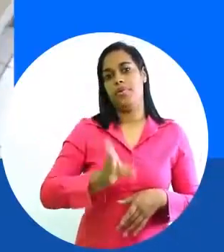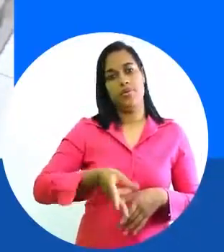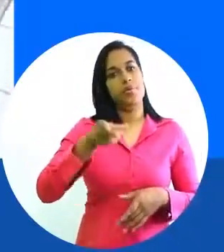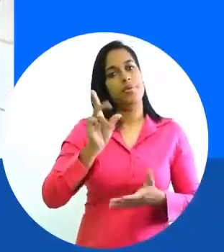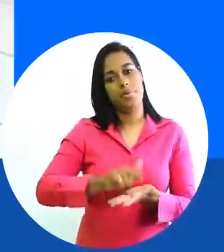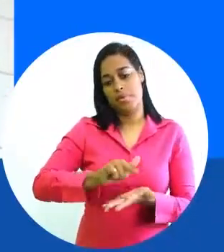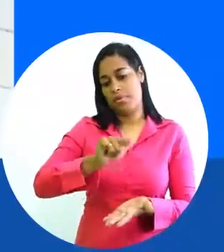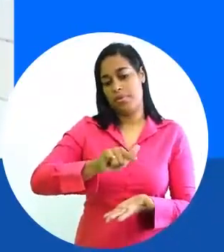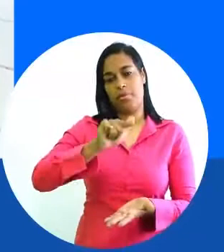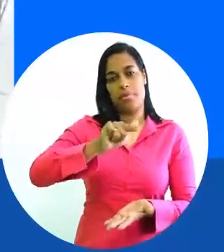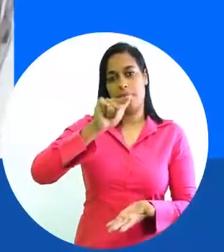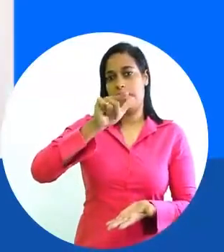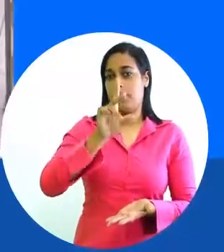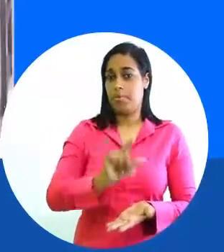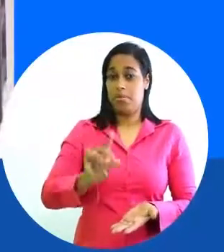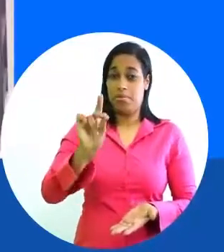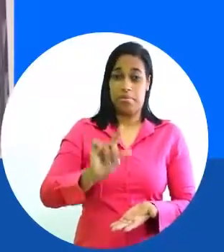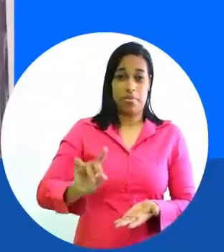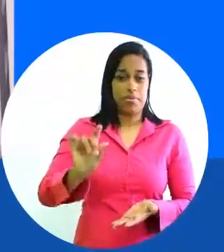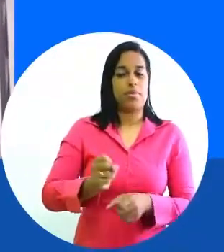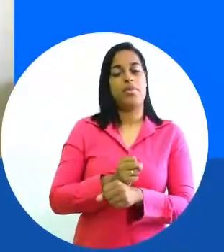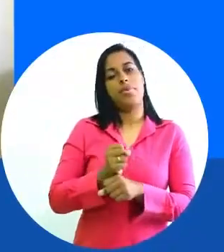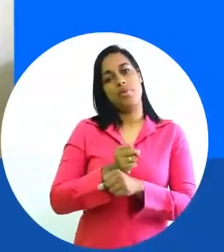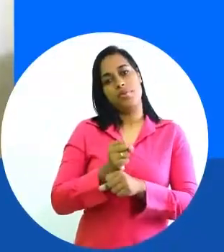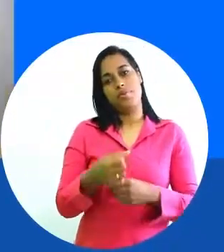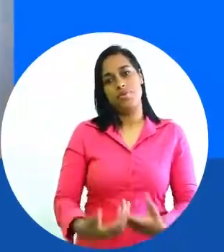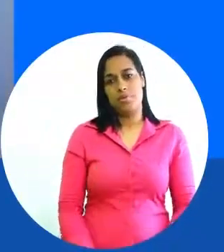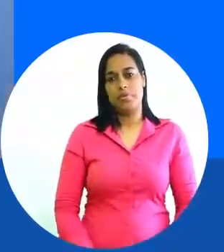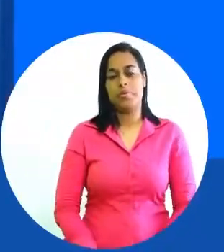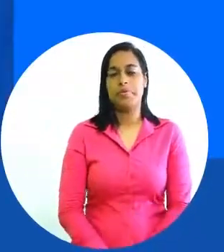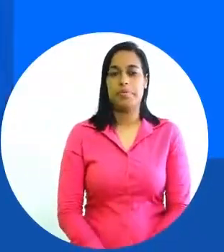papel por um bom tempo.